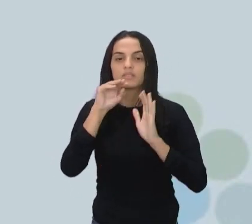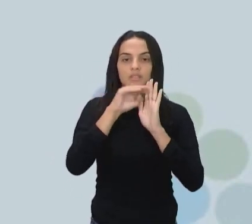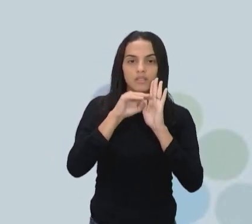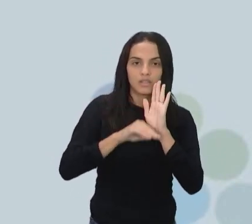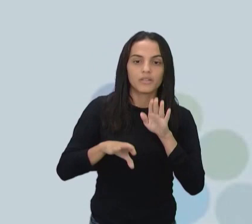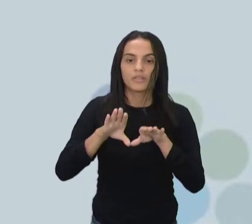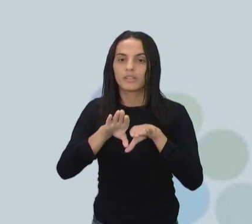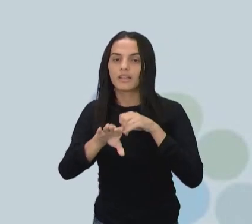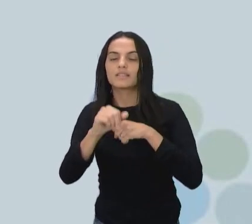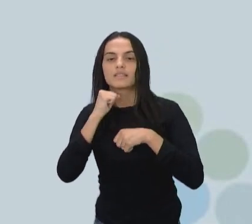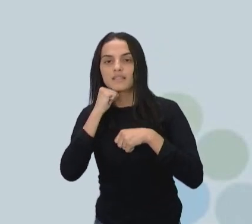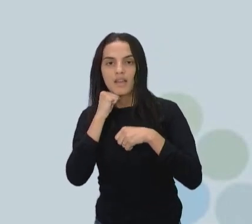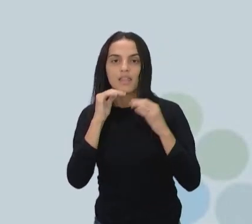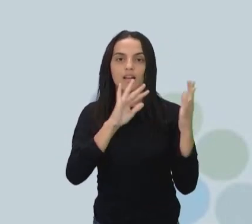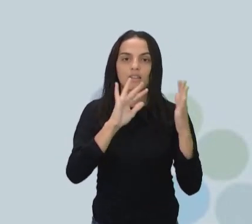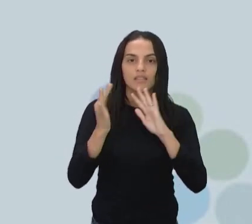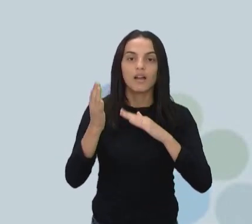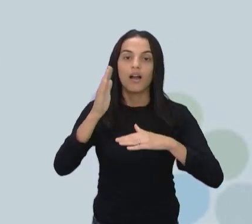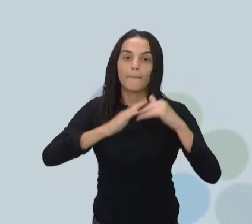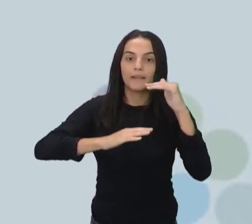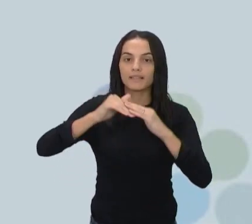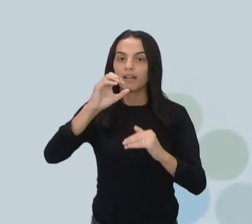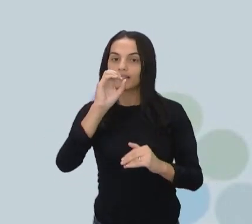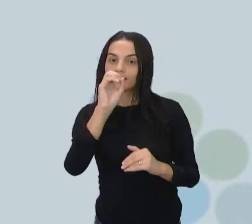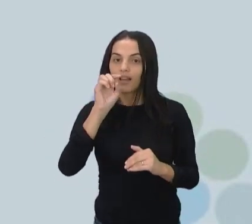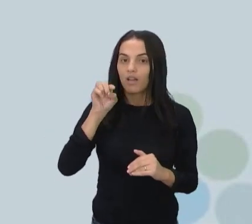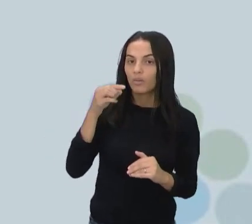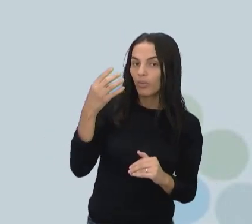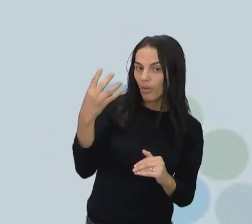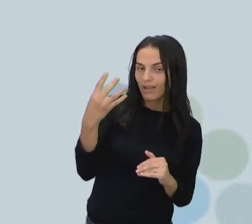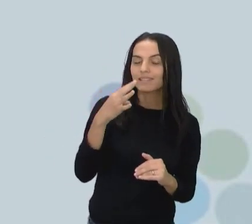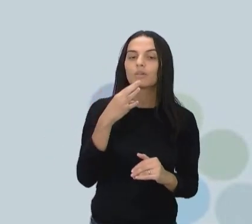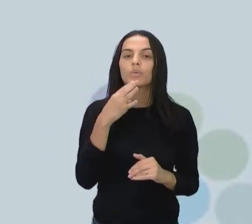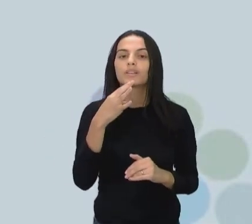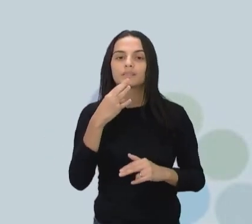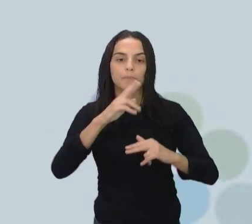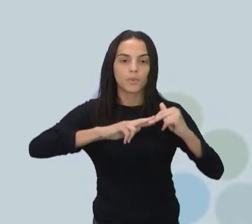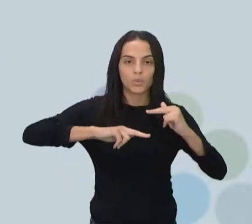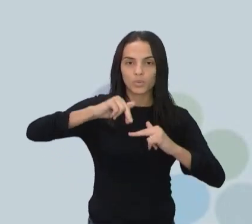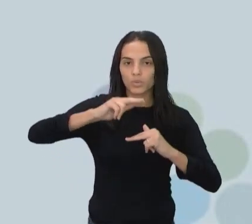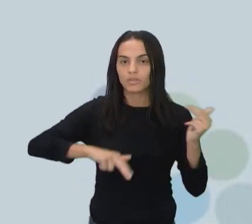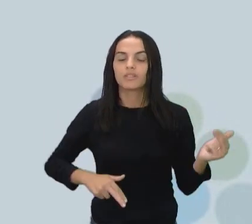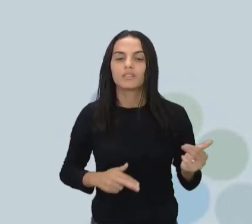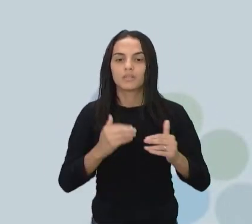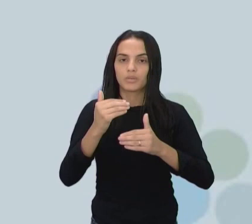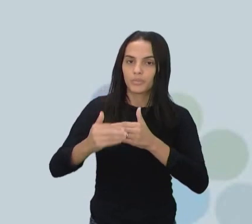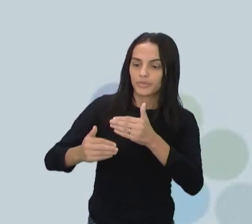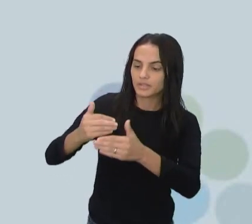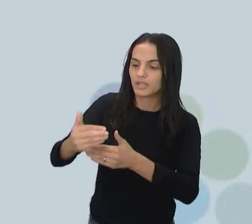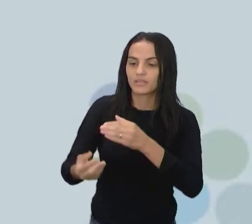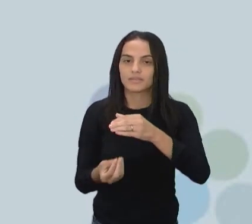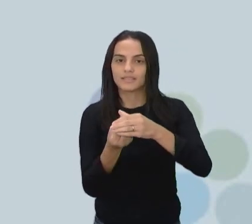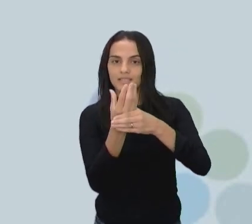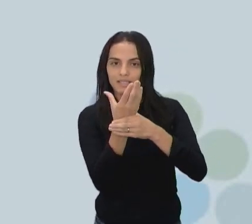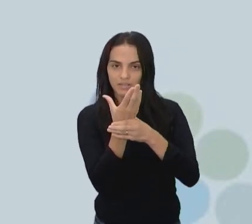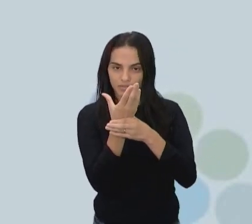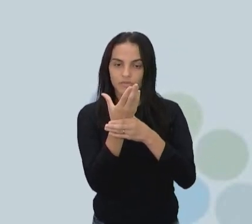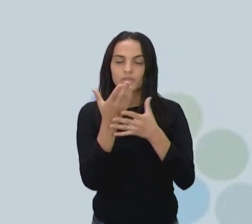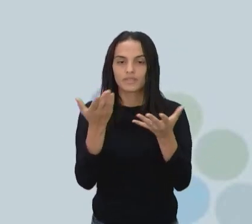da área de ciência da natureza, a habilidade 04, que é reconhecer produtos e ou processos criativos por meio